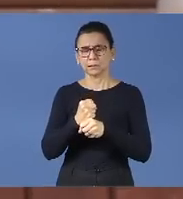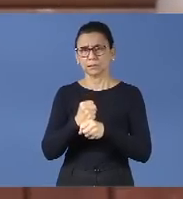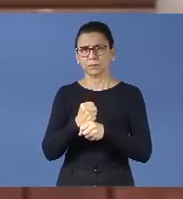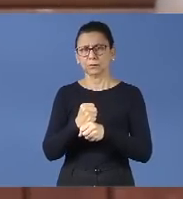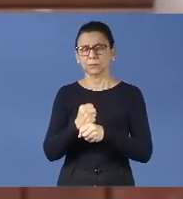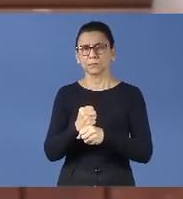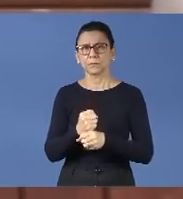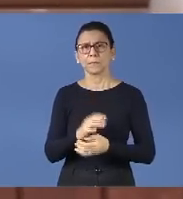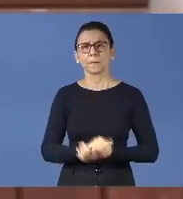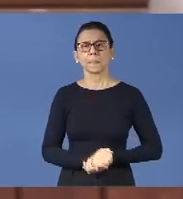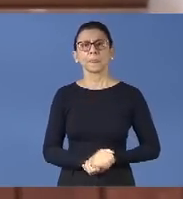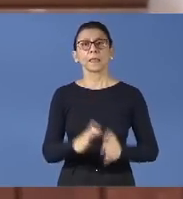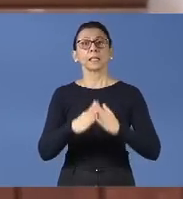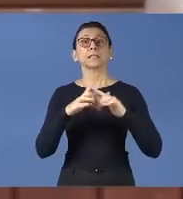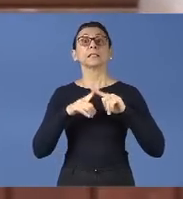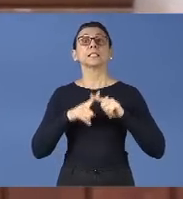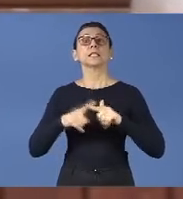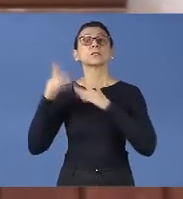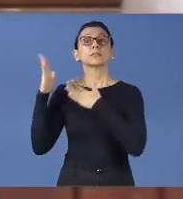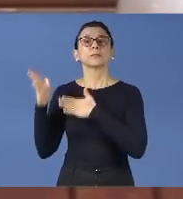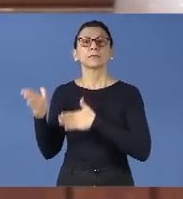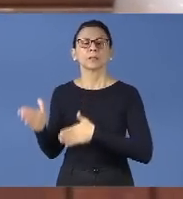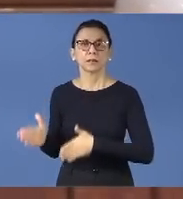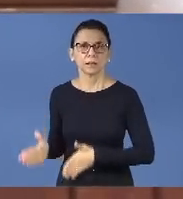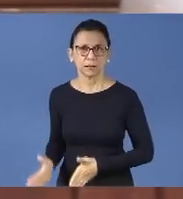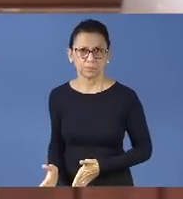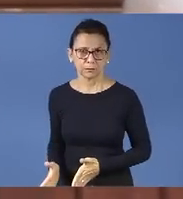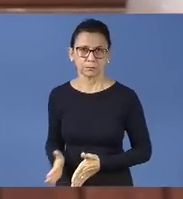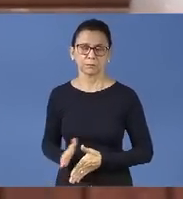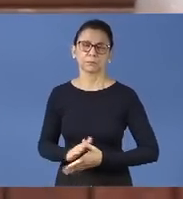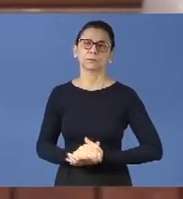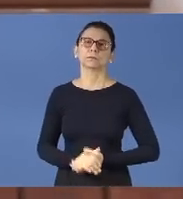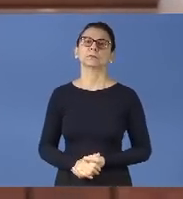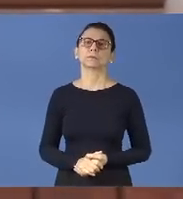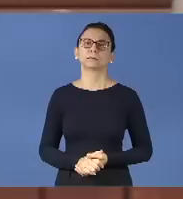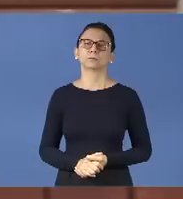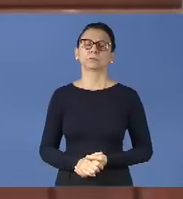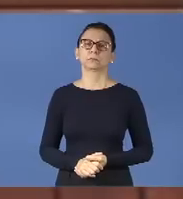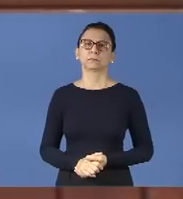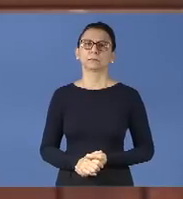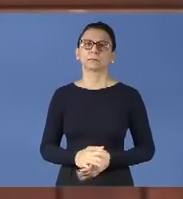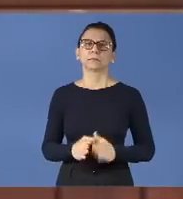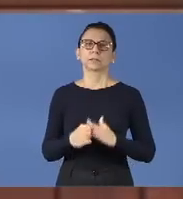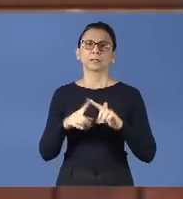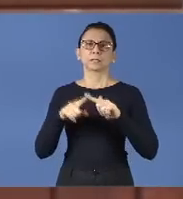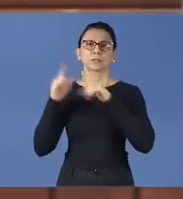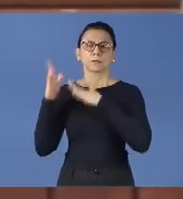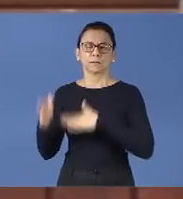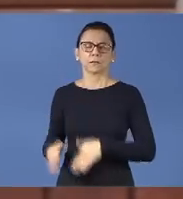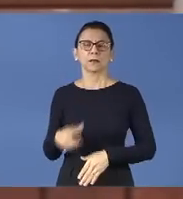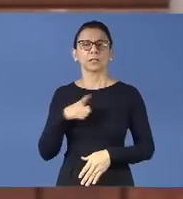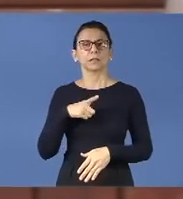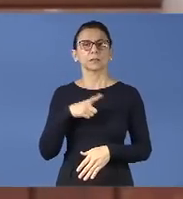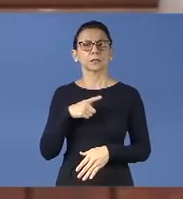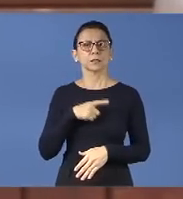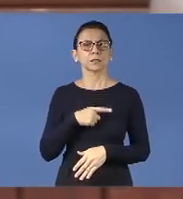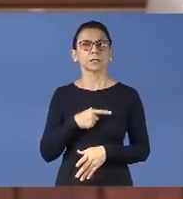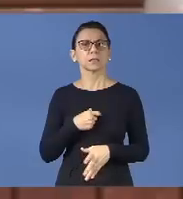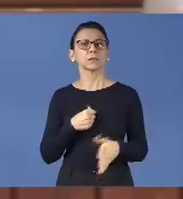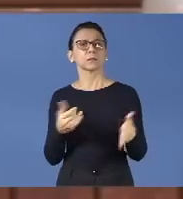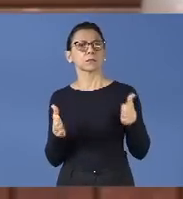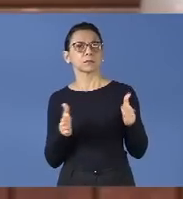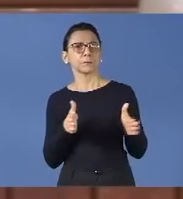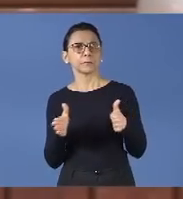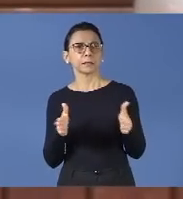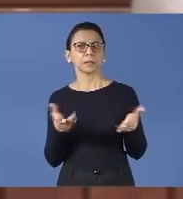igreja, quando falamos de igreja fiel, e a igreja tem seus momentos. A igreja é fiel, ela vive seus momentos, ela tem